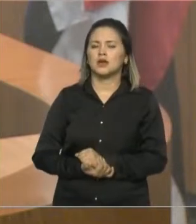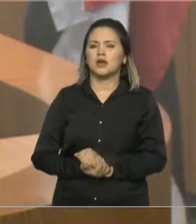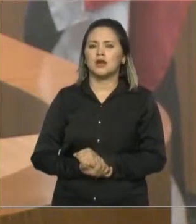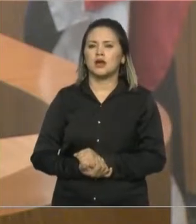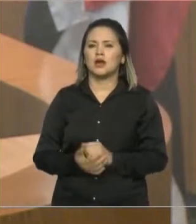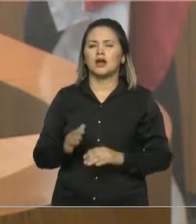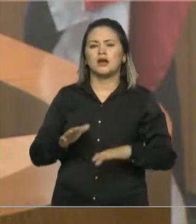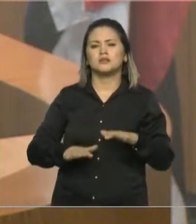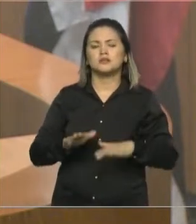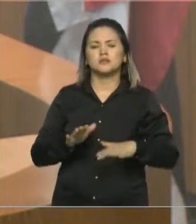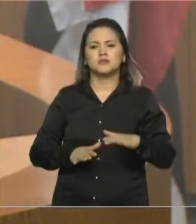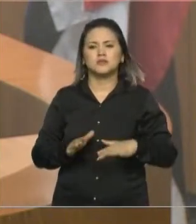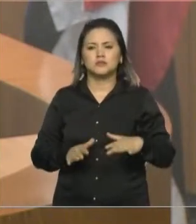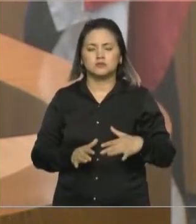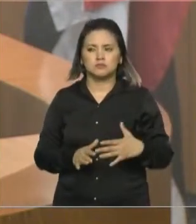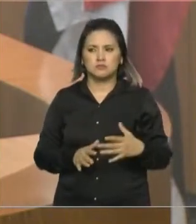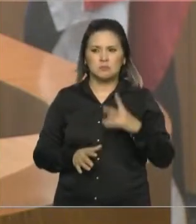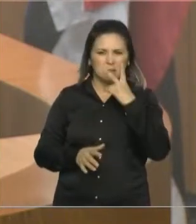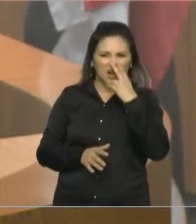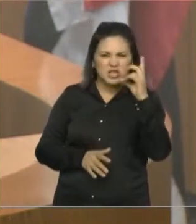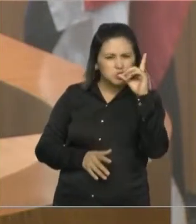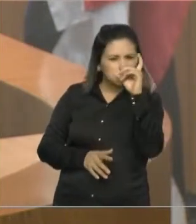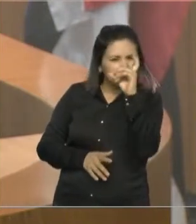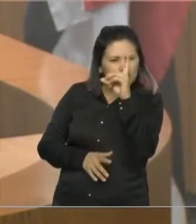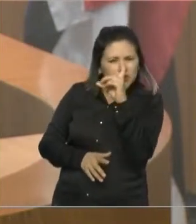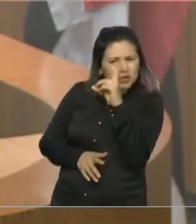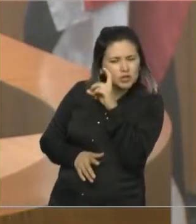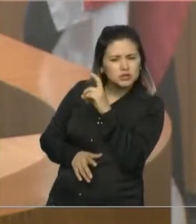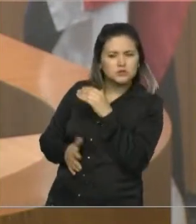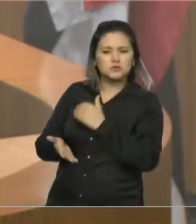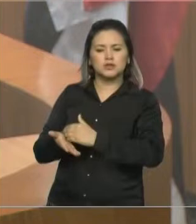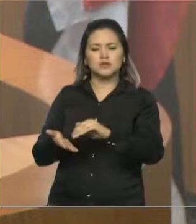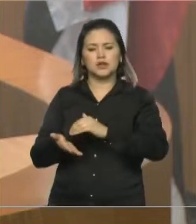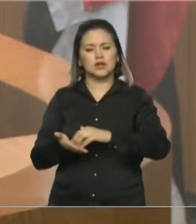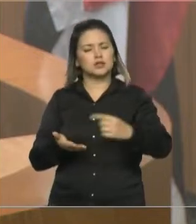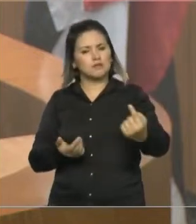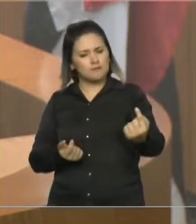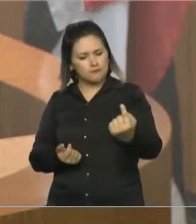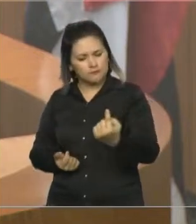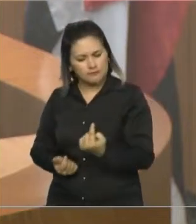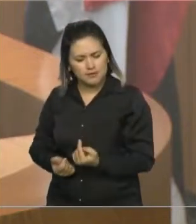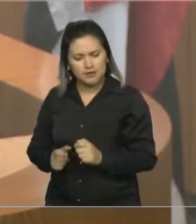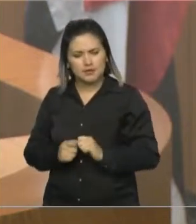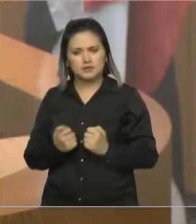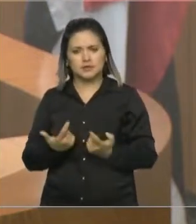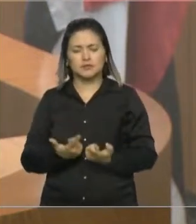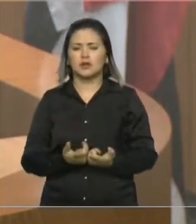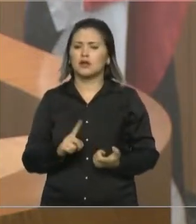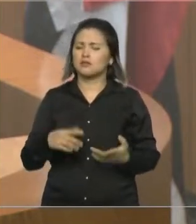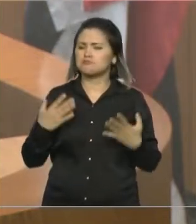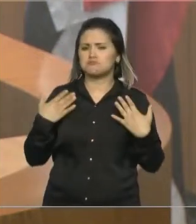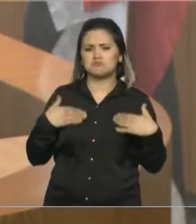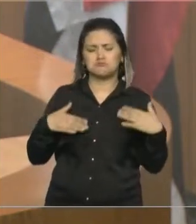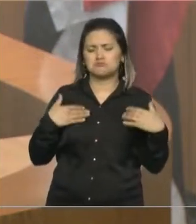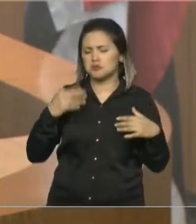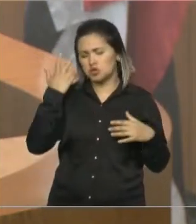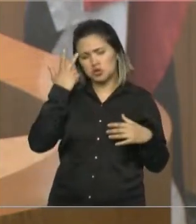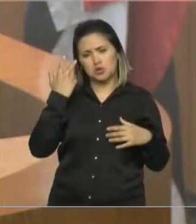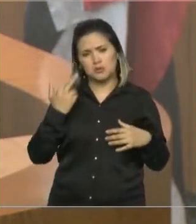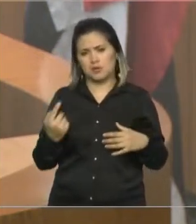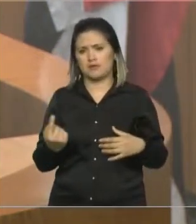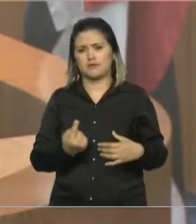sua vinda aqui à Assembleia para tratar de uma pauta tão importante quanto essa do consórcio. Quando a gente